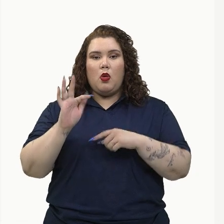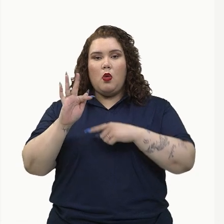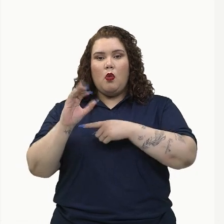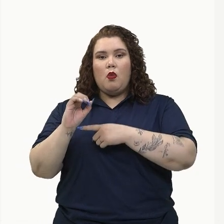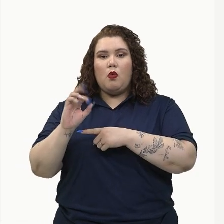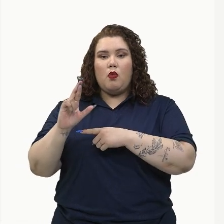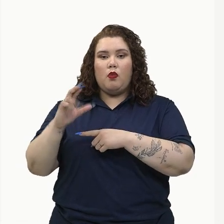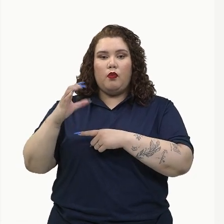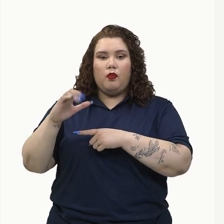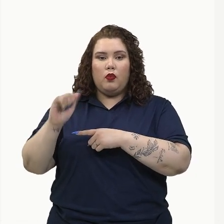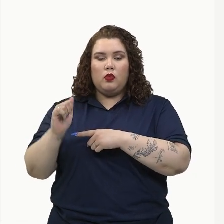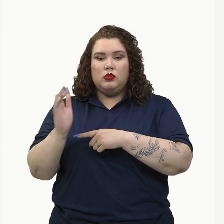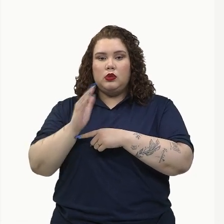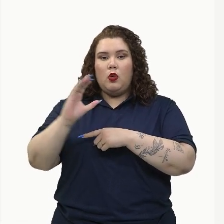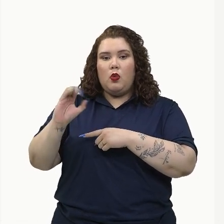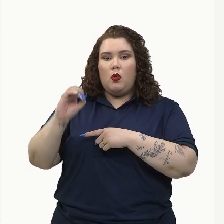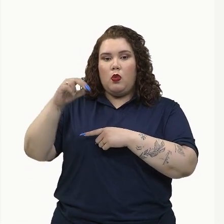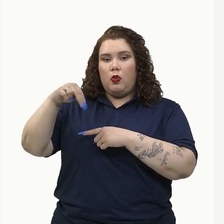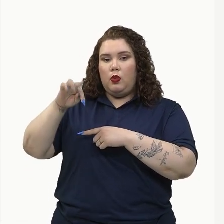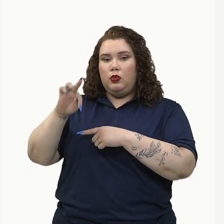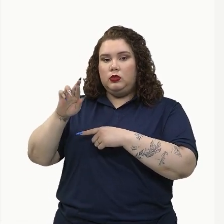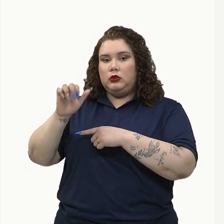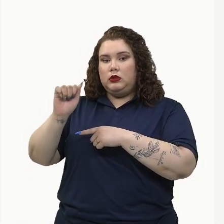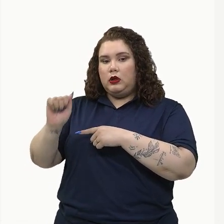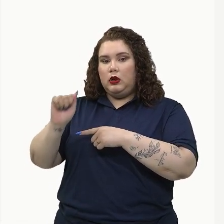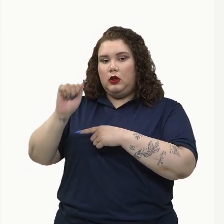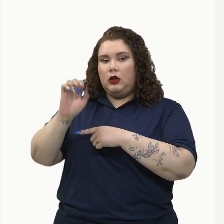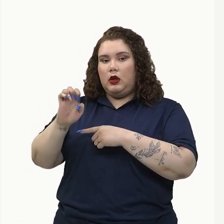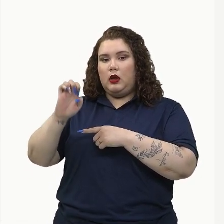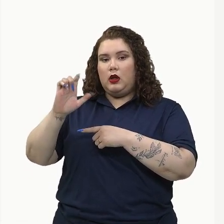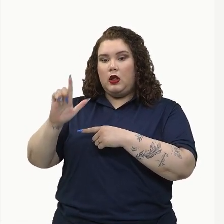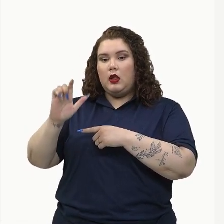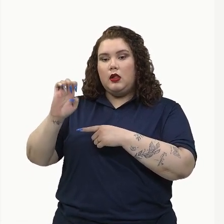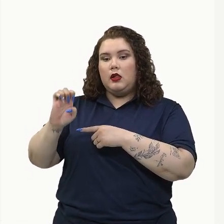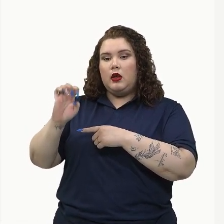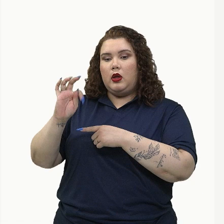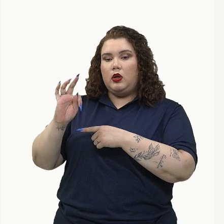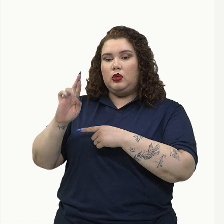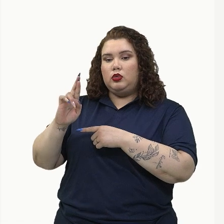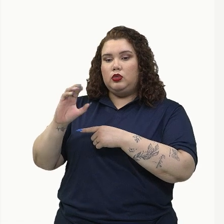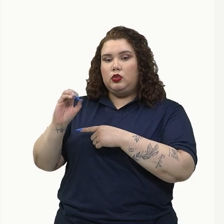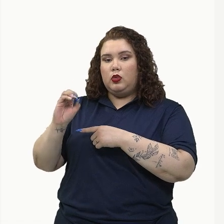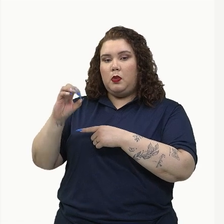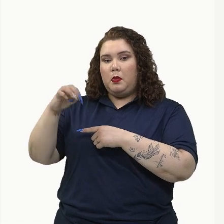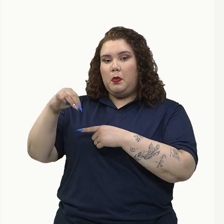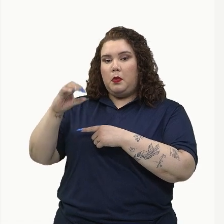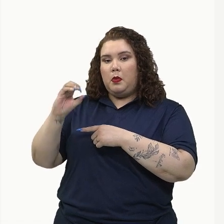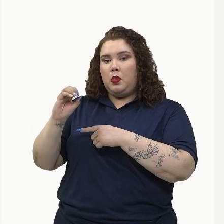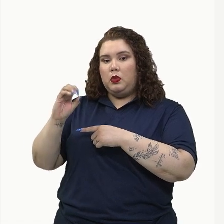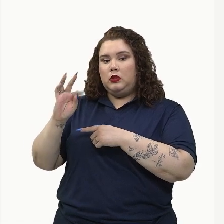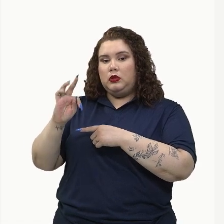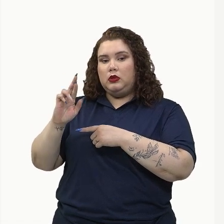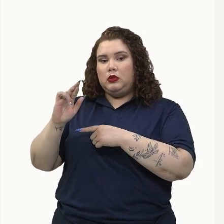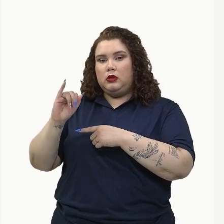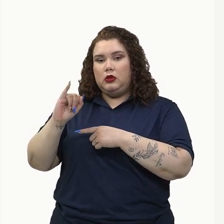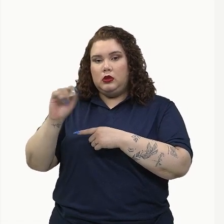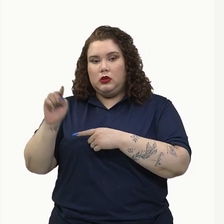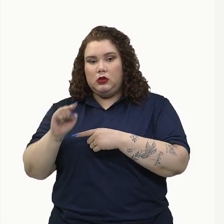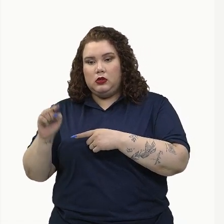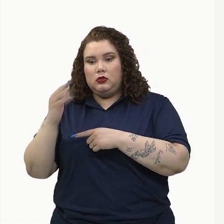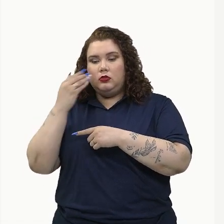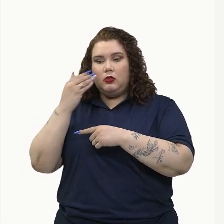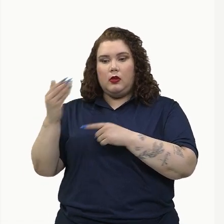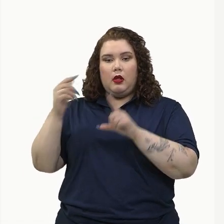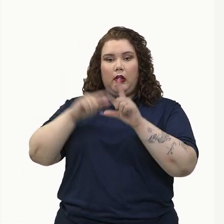que é aquela na equação, é aquele Φ, que a gente fala que é uma letra grega,